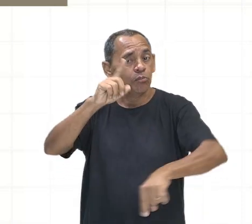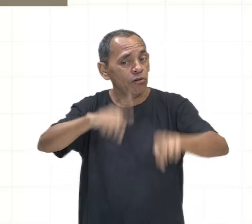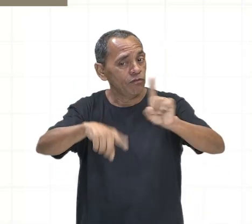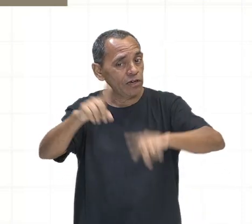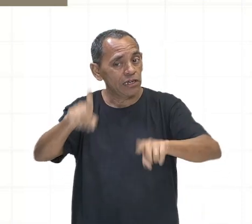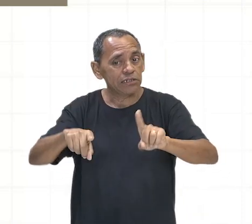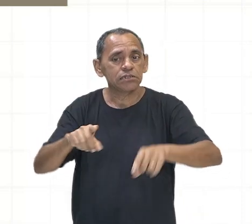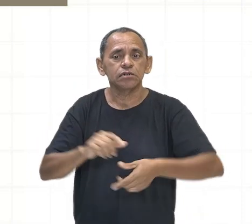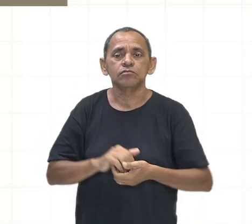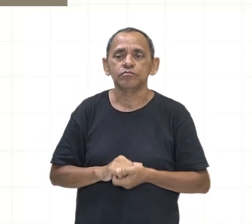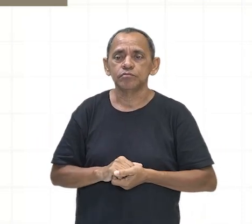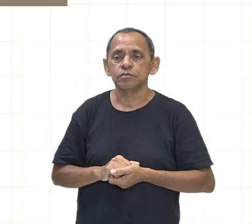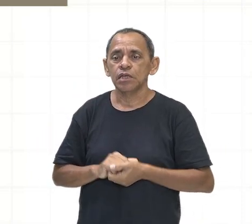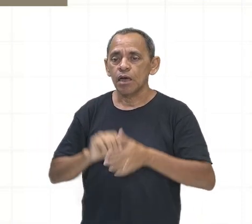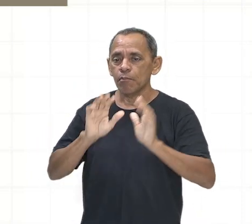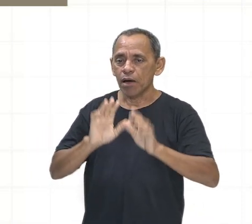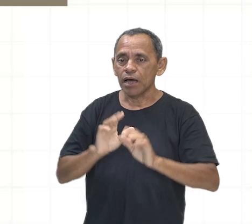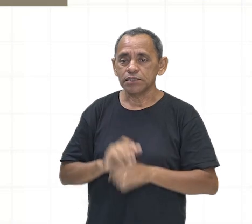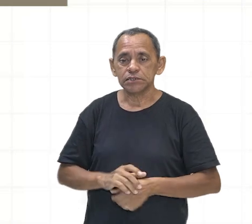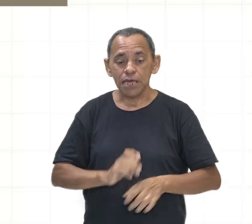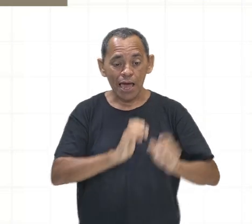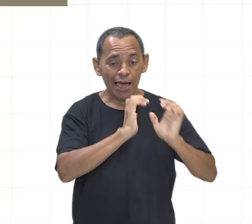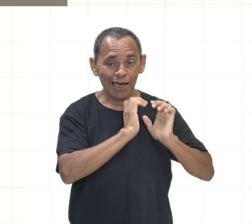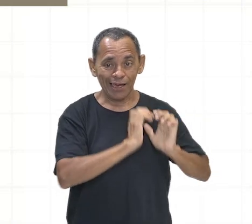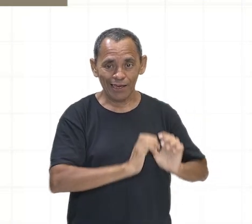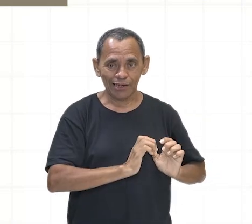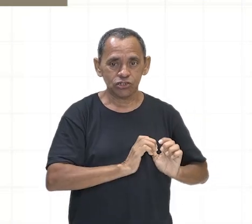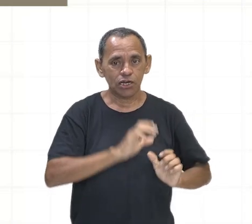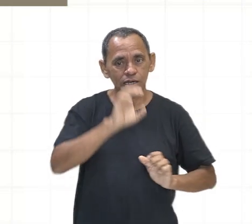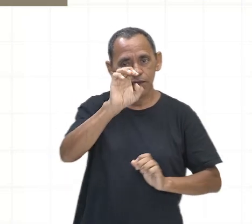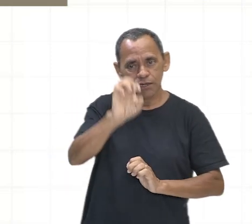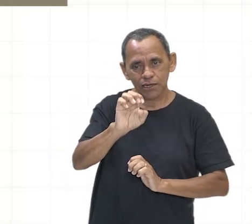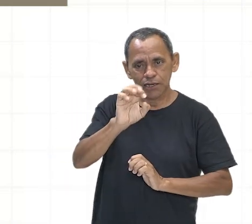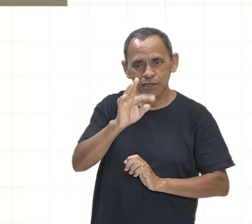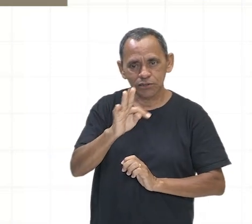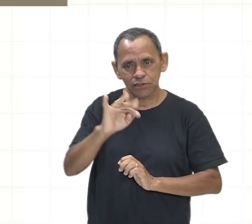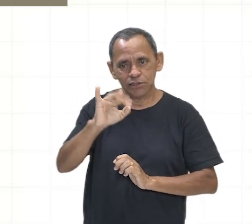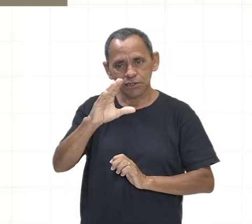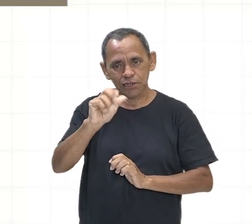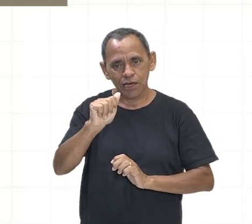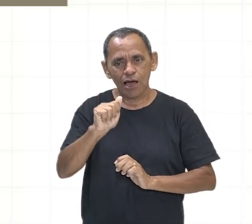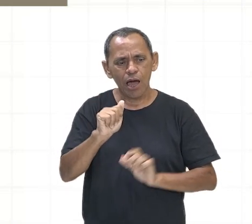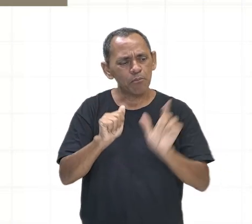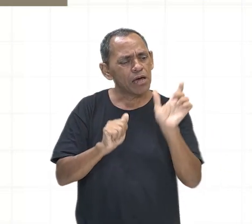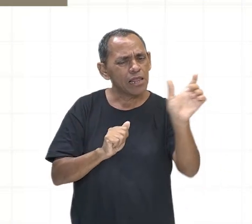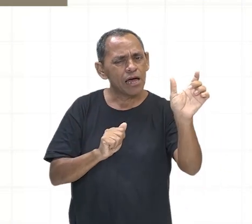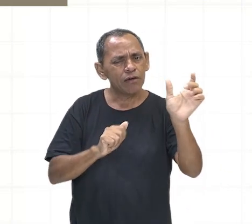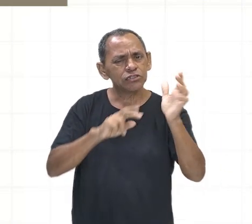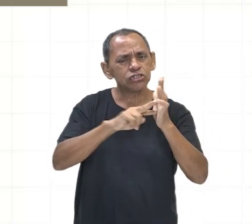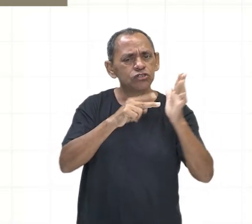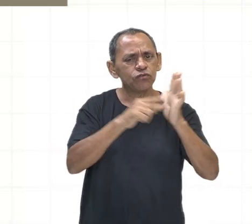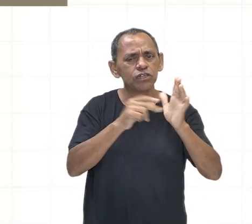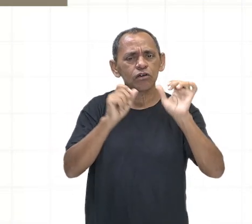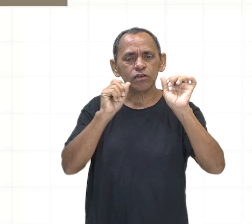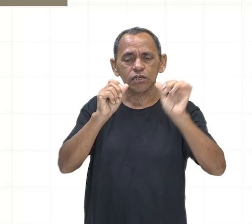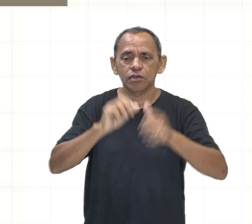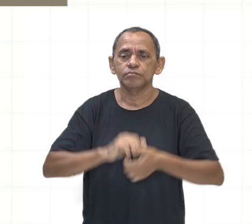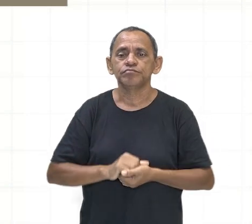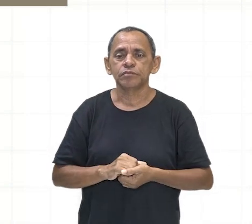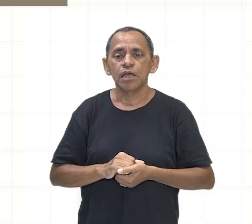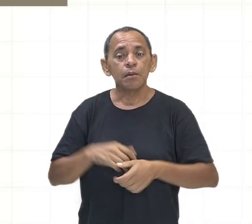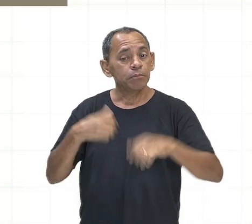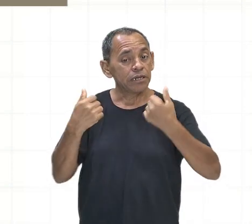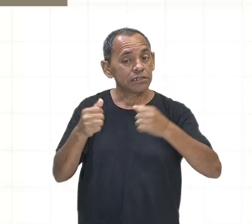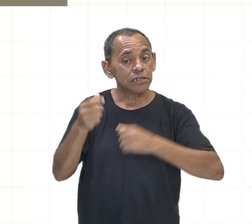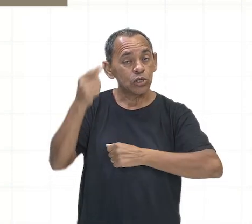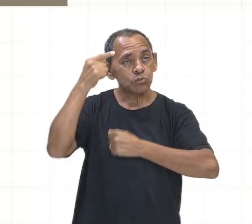a ética, para pensar, quando pensamos na palavra ética, temos que pensar na